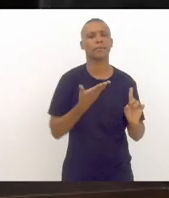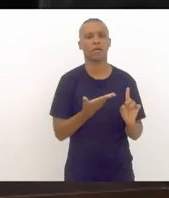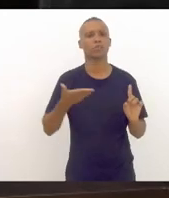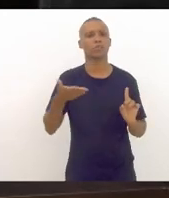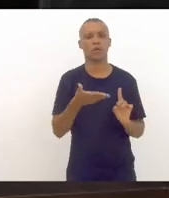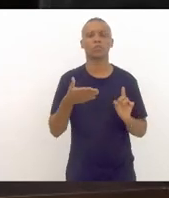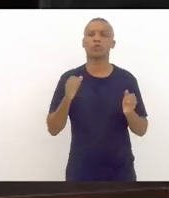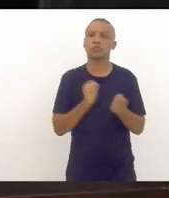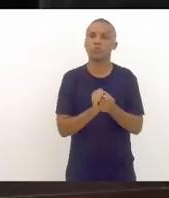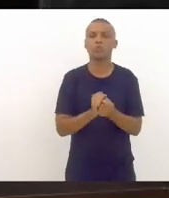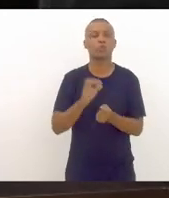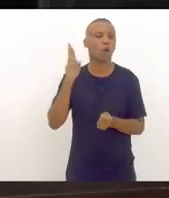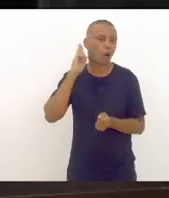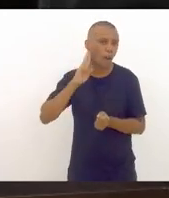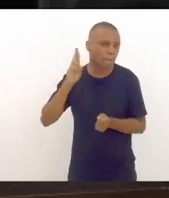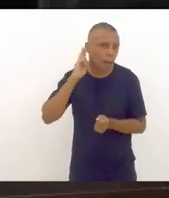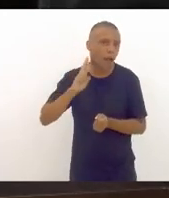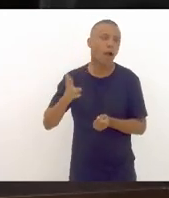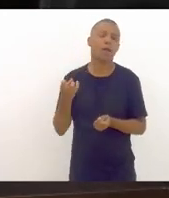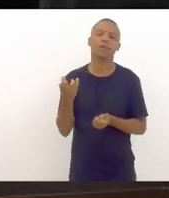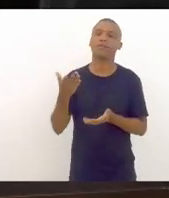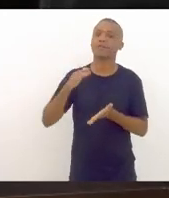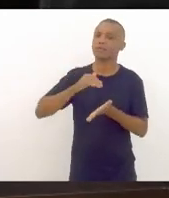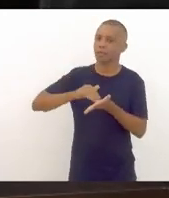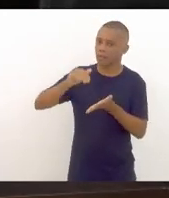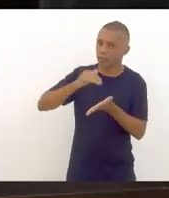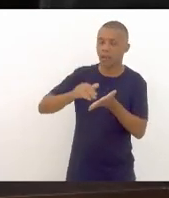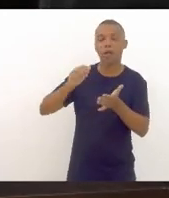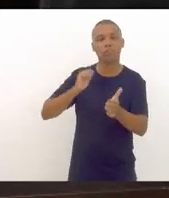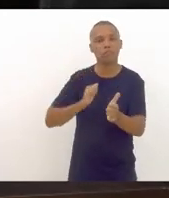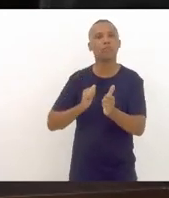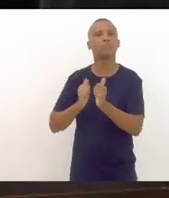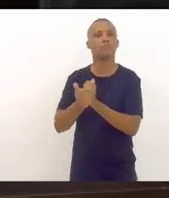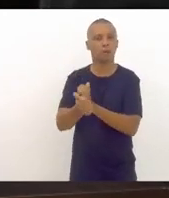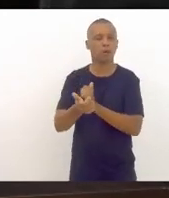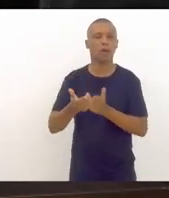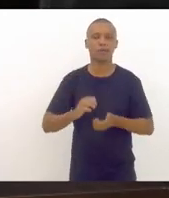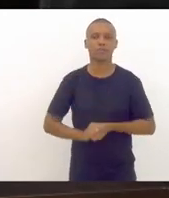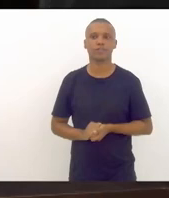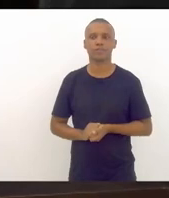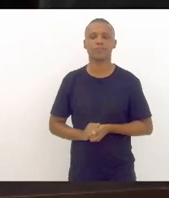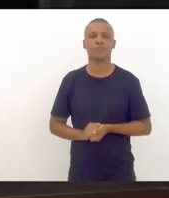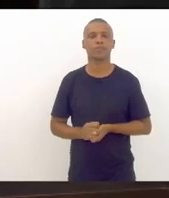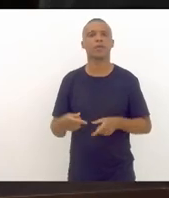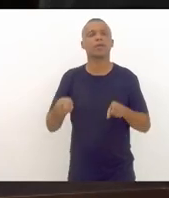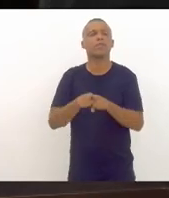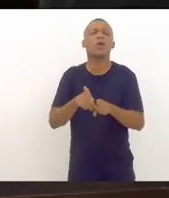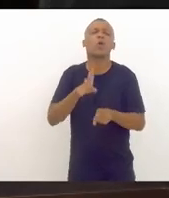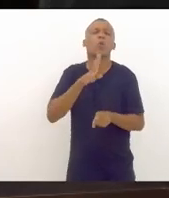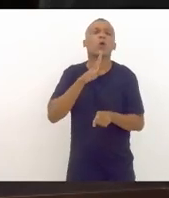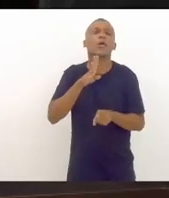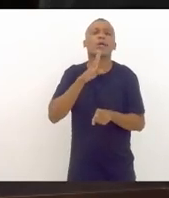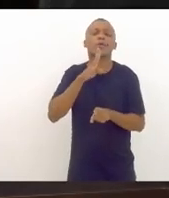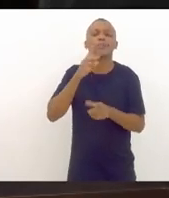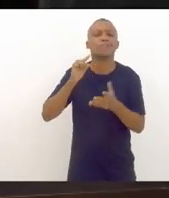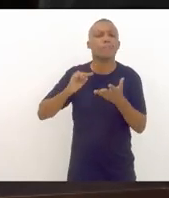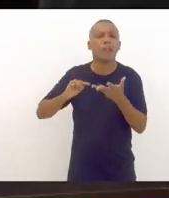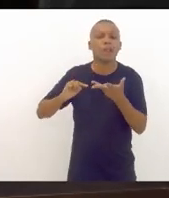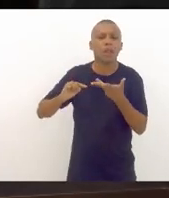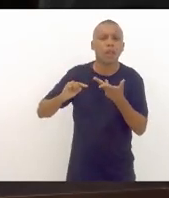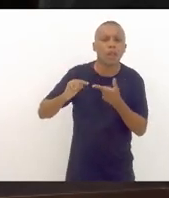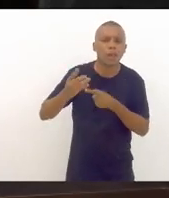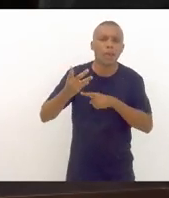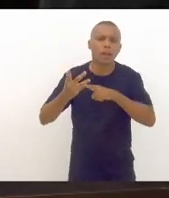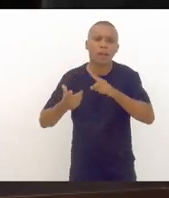homenageando junto o Romário. Fui secretário de esporte e conheço bem a causa, e sei